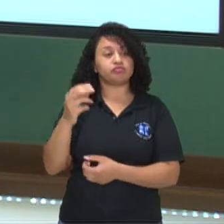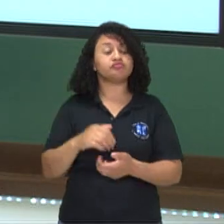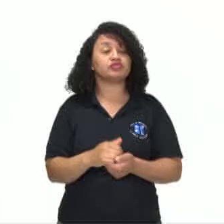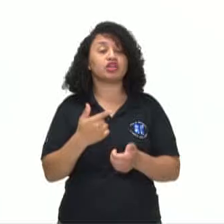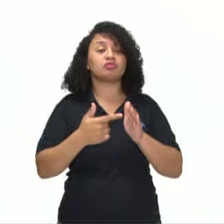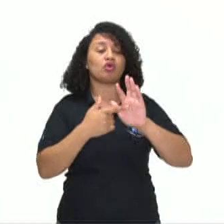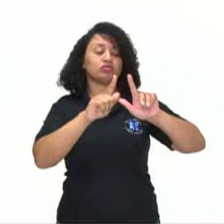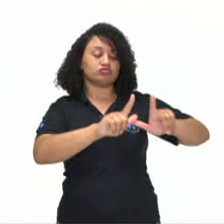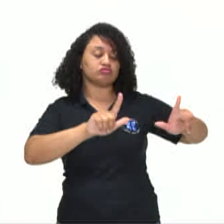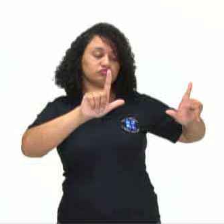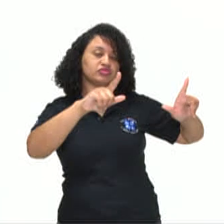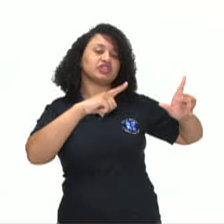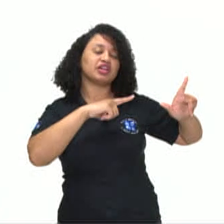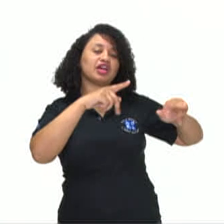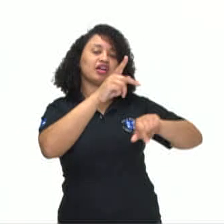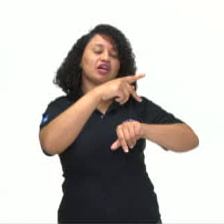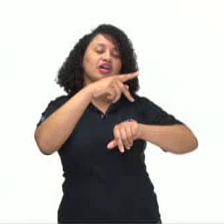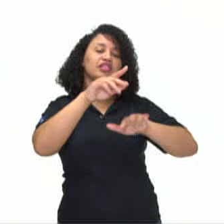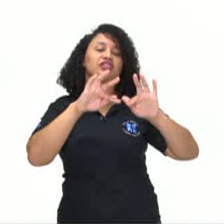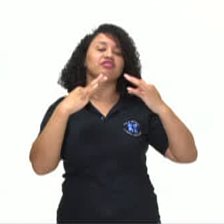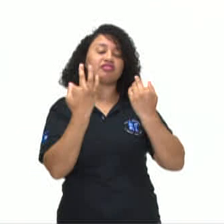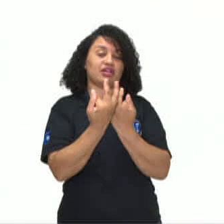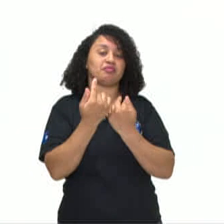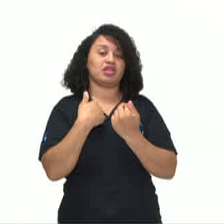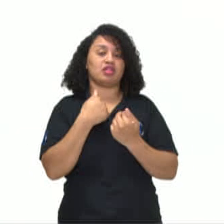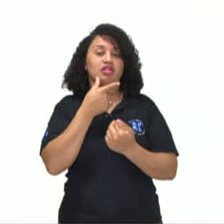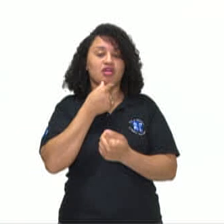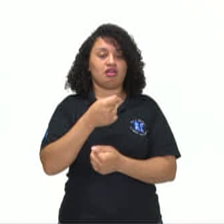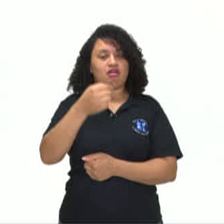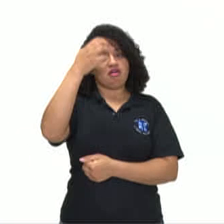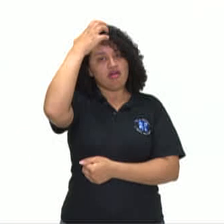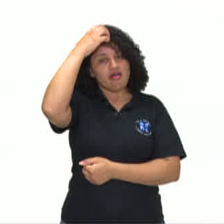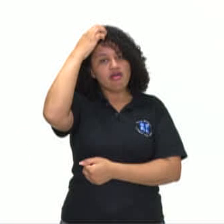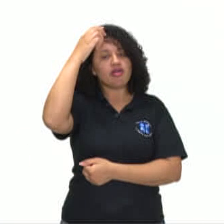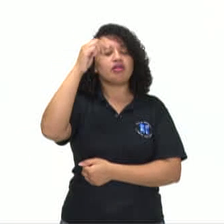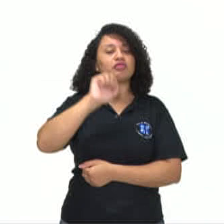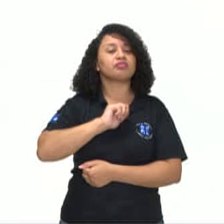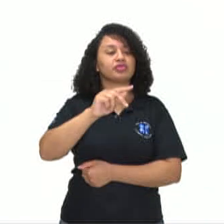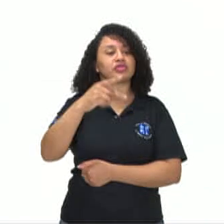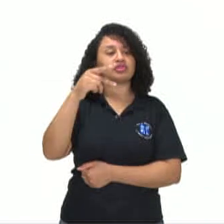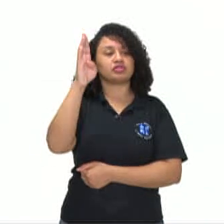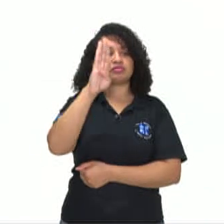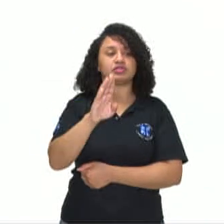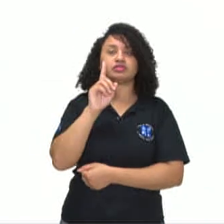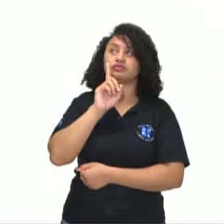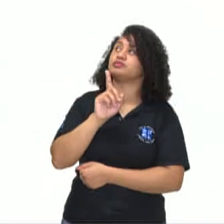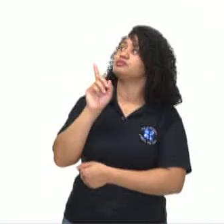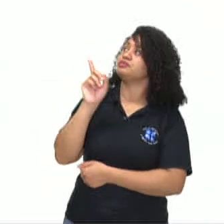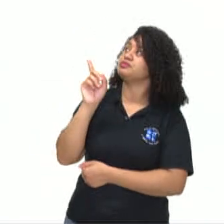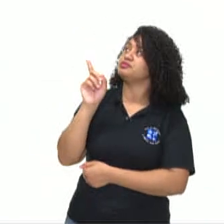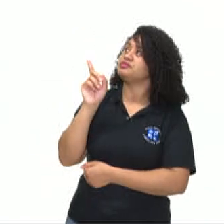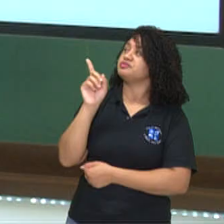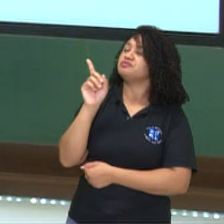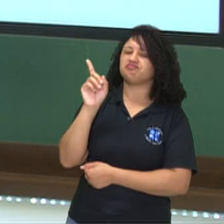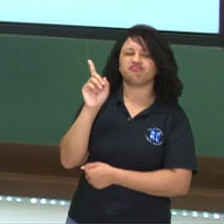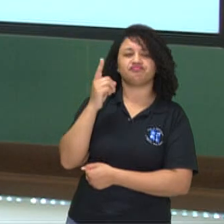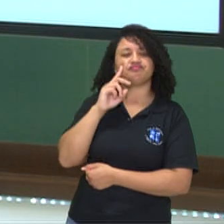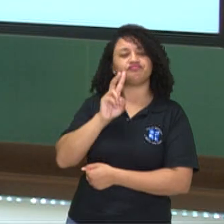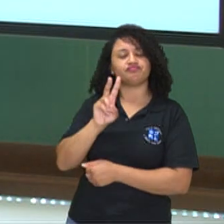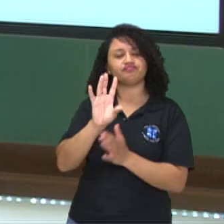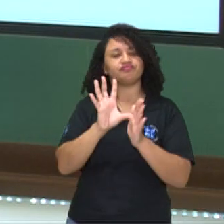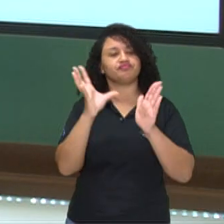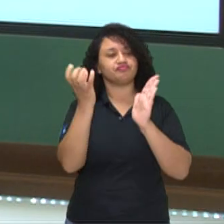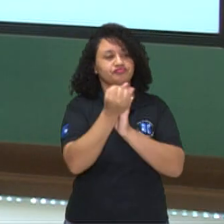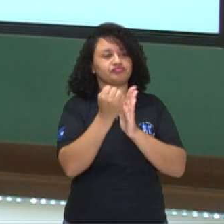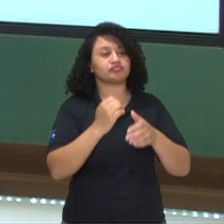família real portuguesa, né? Essa família real que foi importante para a história do Brasil. Qual a sua opinião sobre